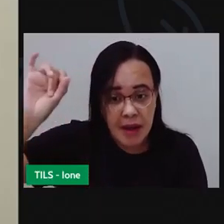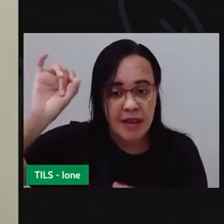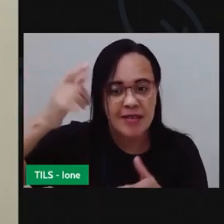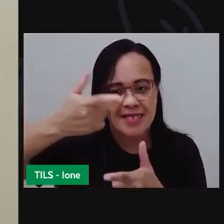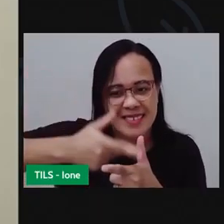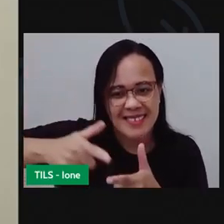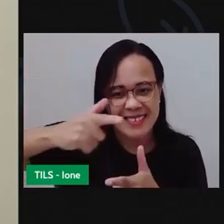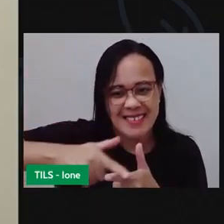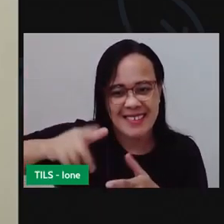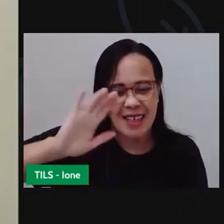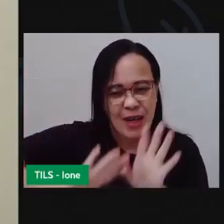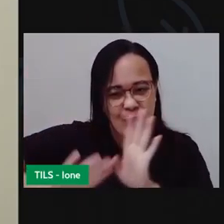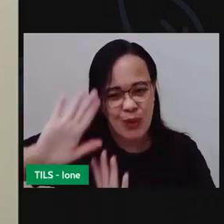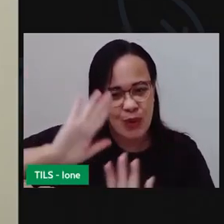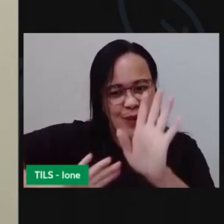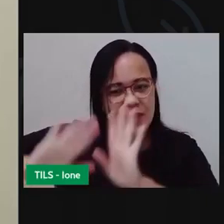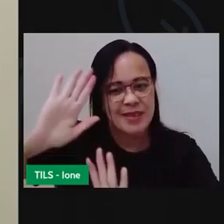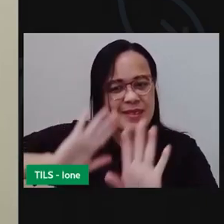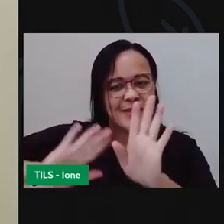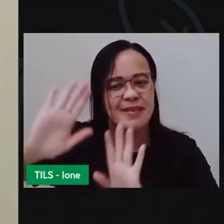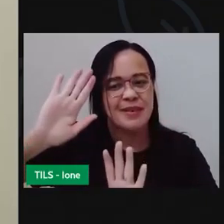tá bom?